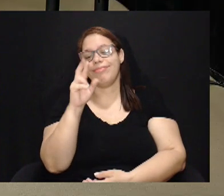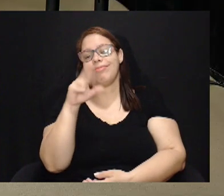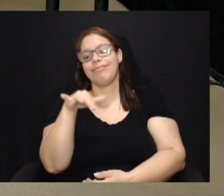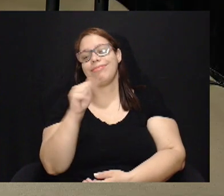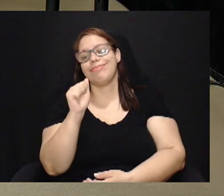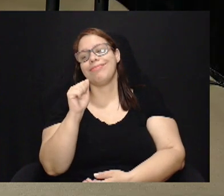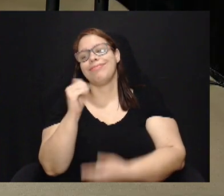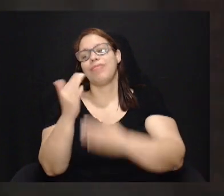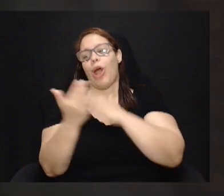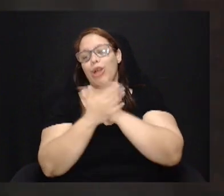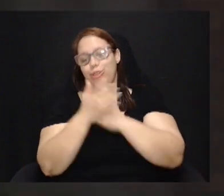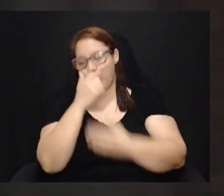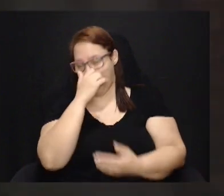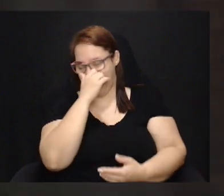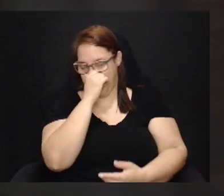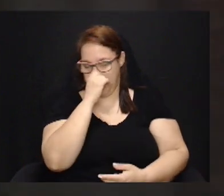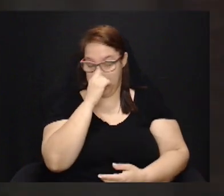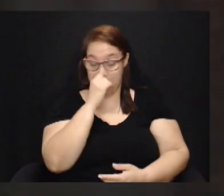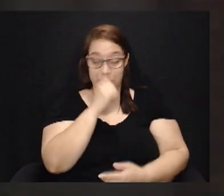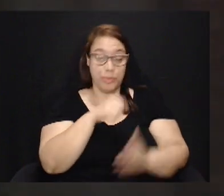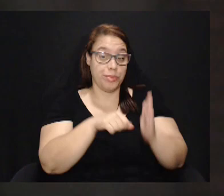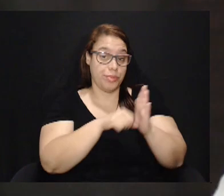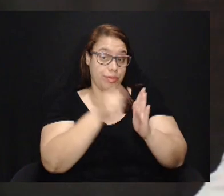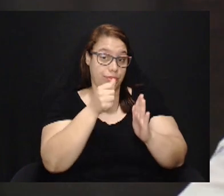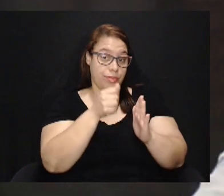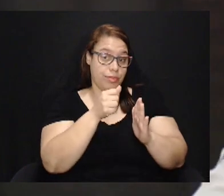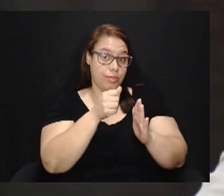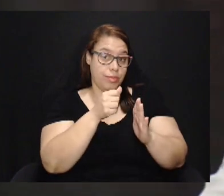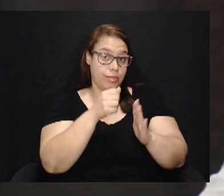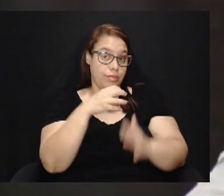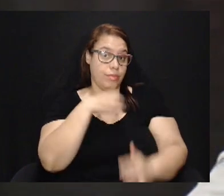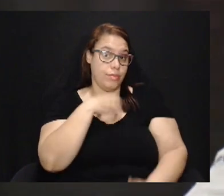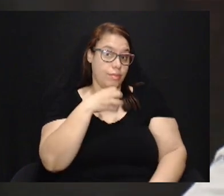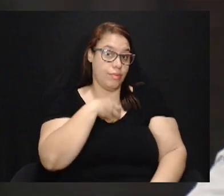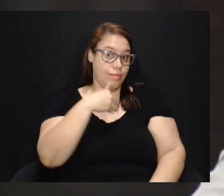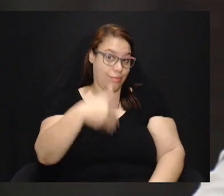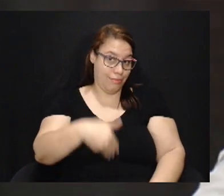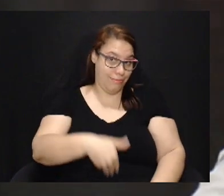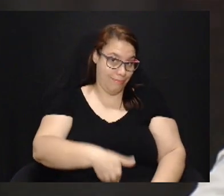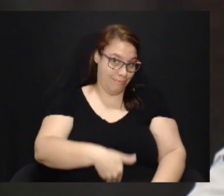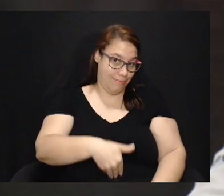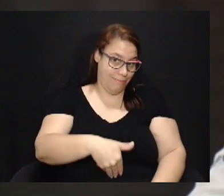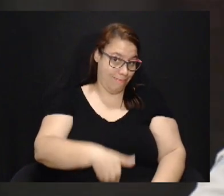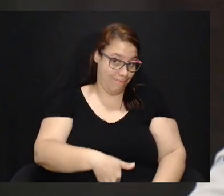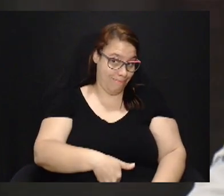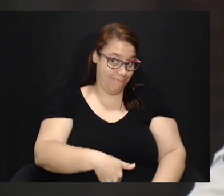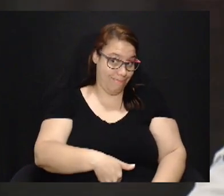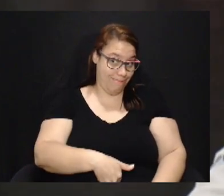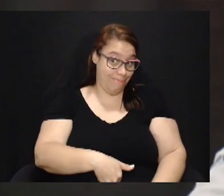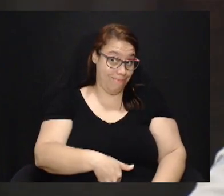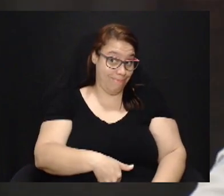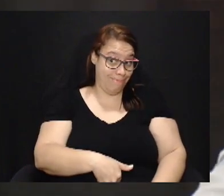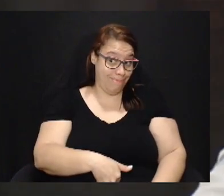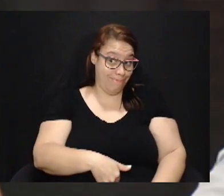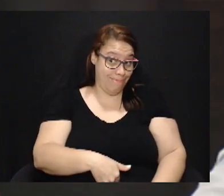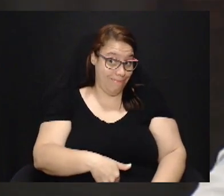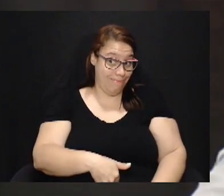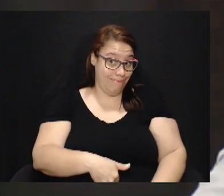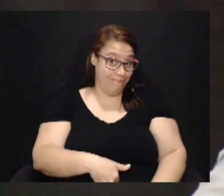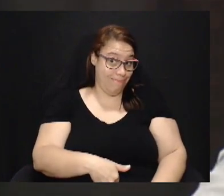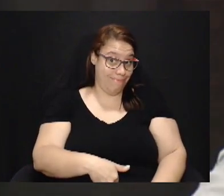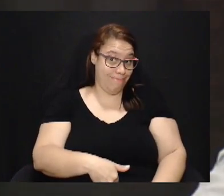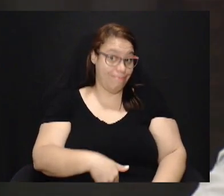Primeiro de tudo, eu estou sentindo fome. Então. O que eu